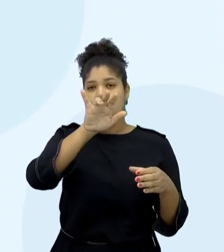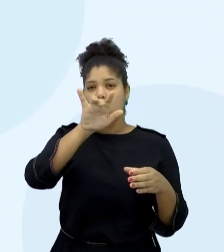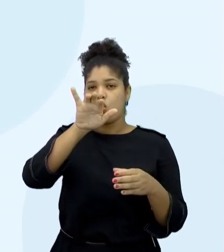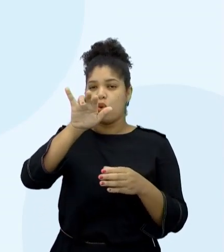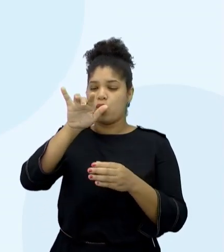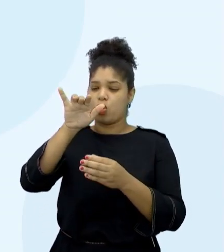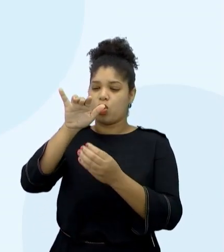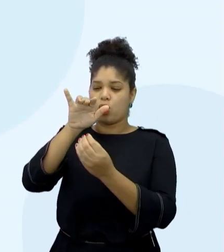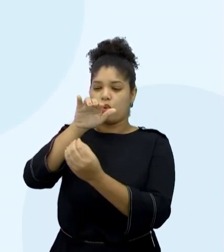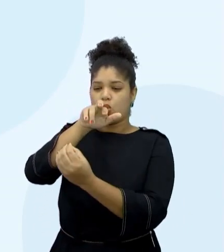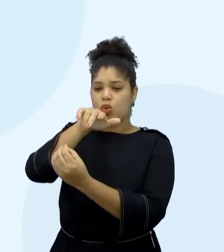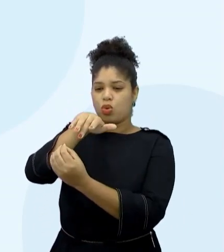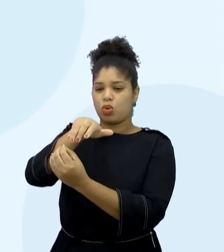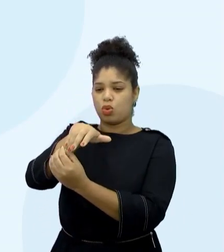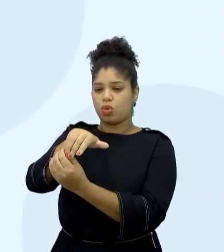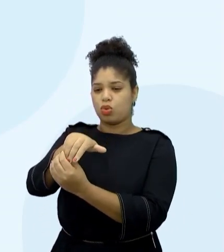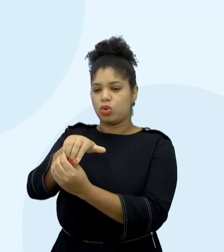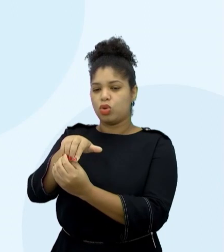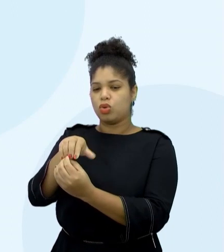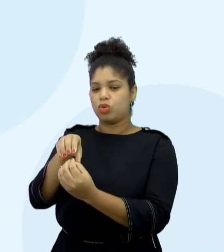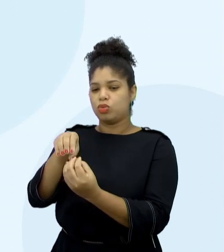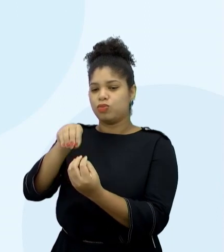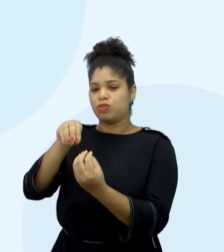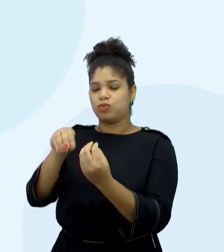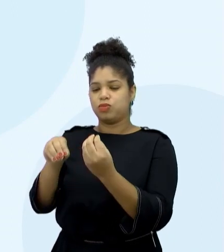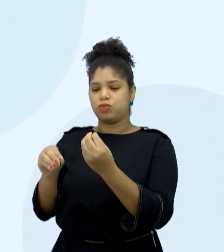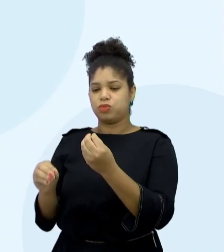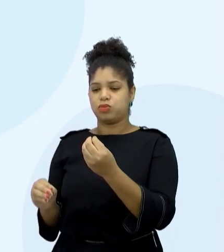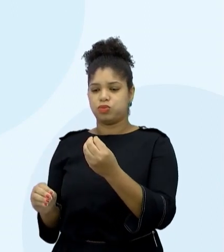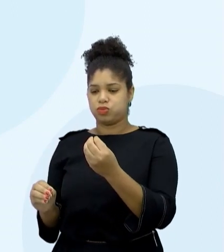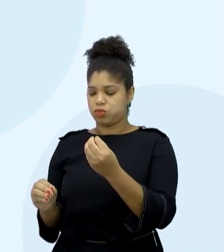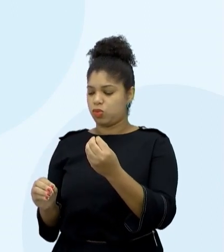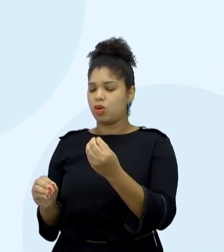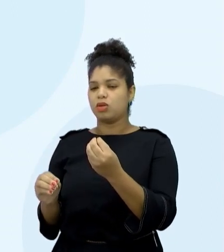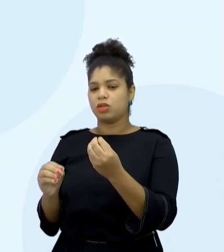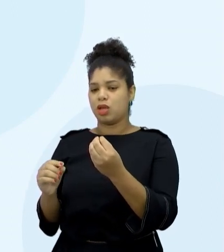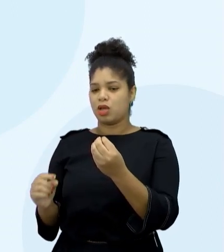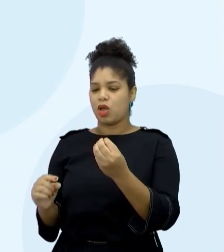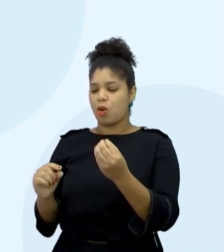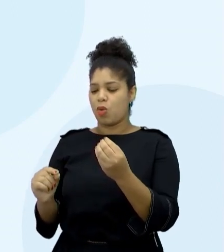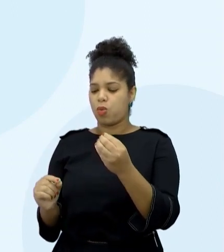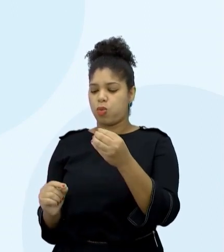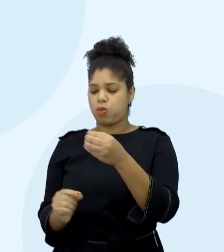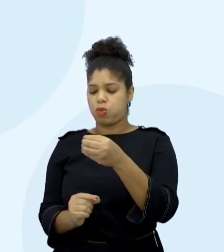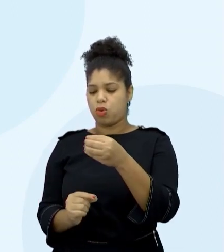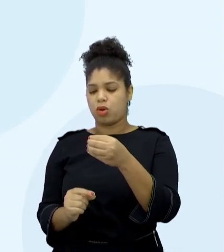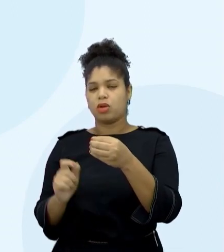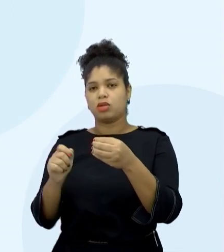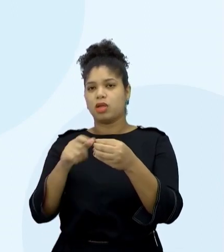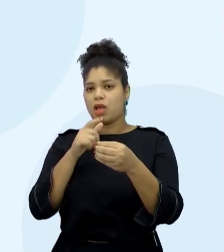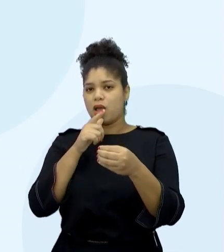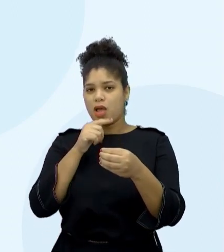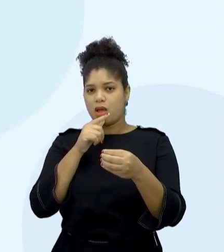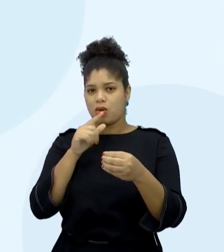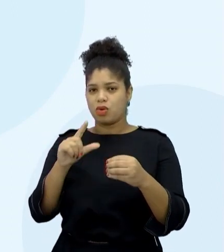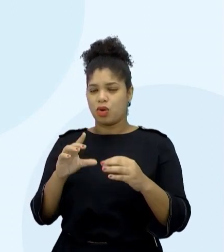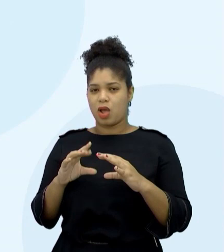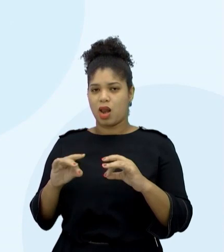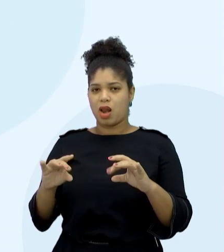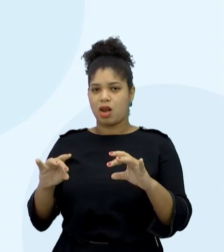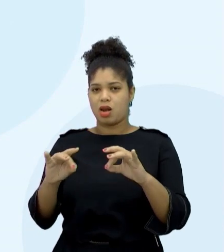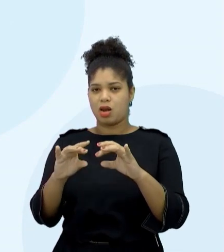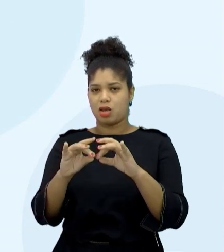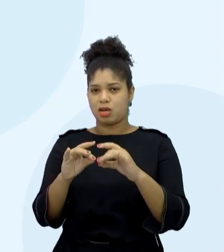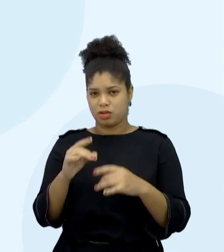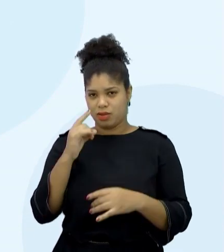condensador eu forço ele a se condensar, virar líquido de novo. Eu posso destilar a água para tirar partes